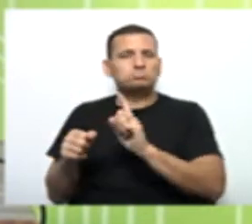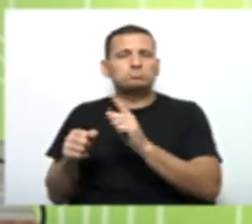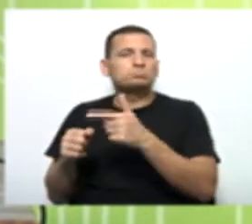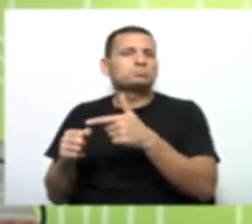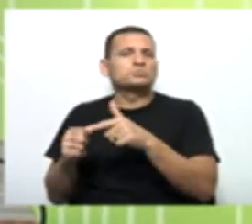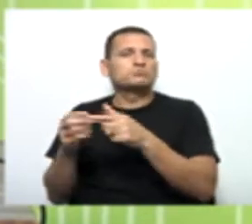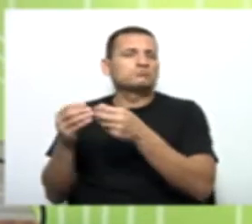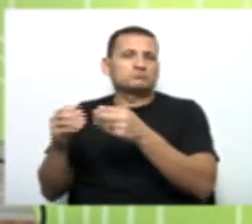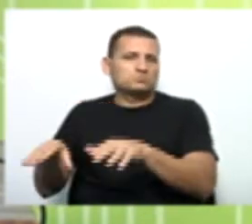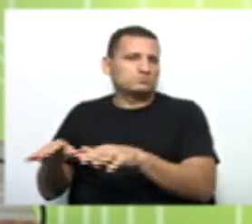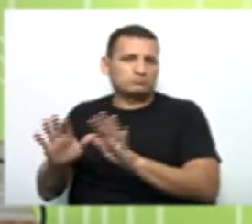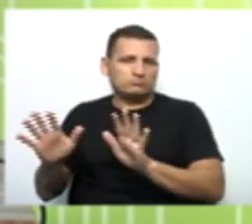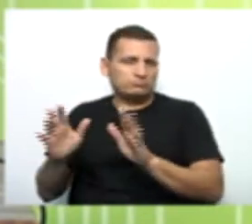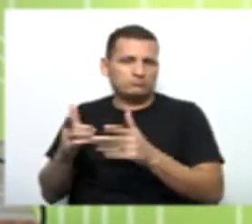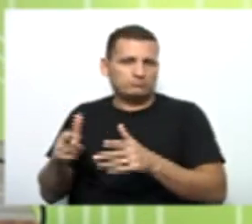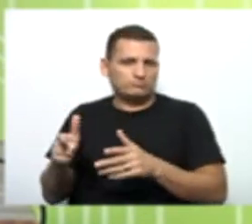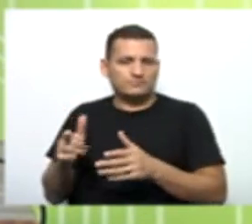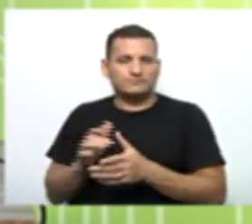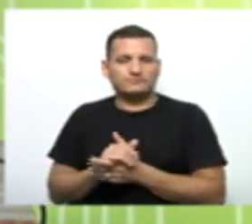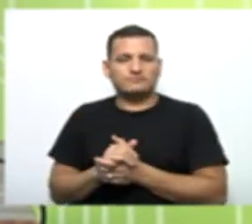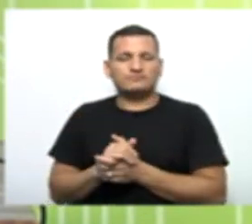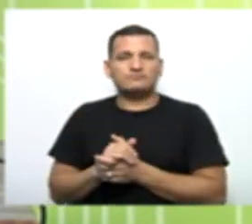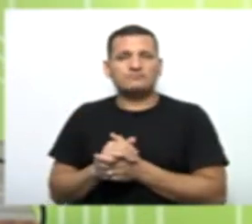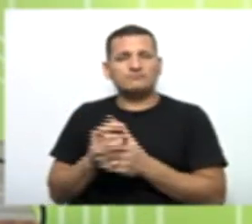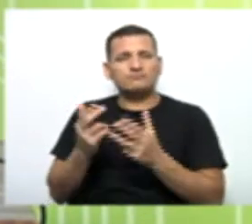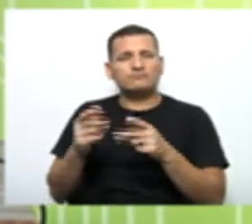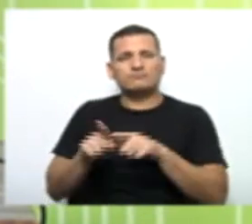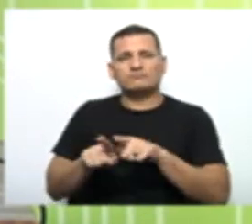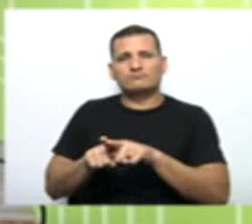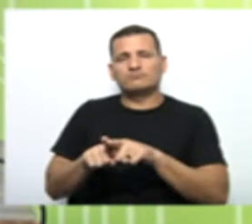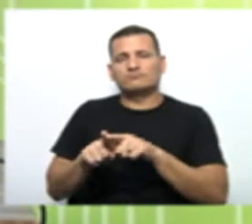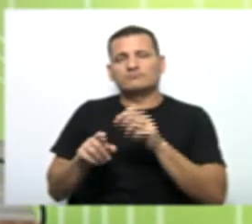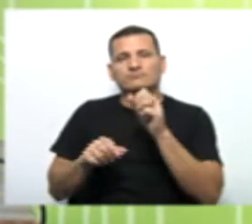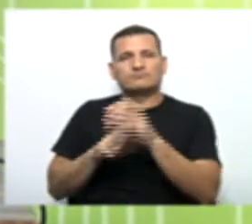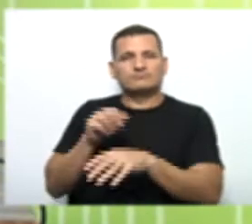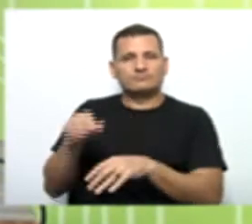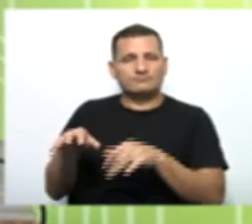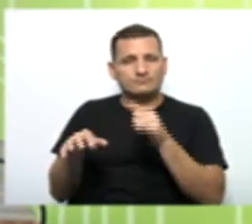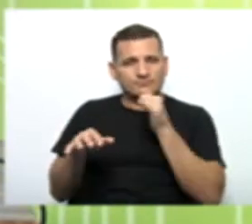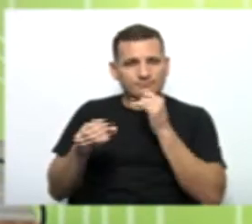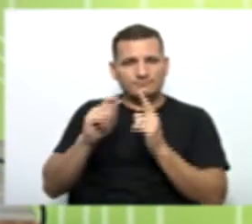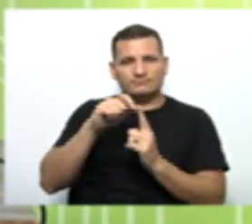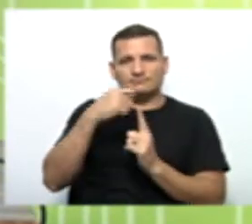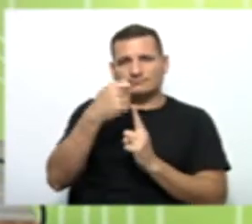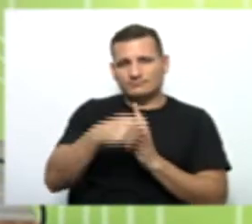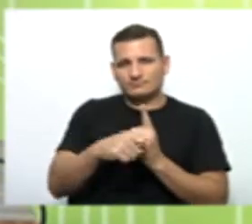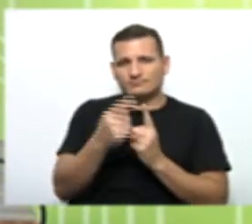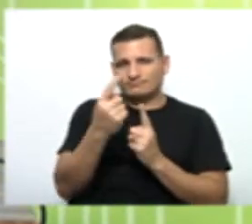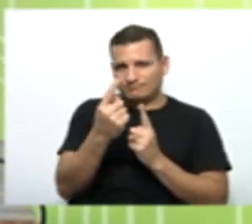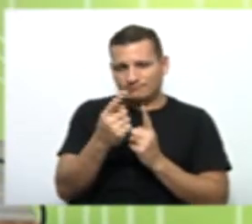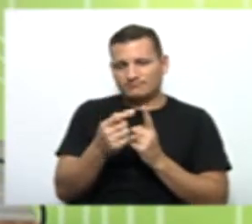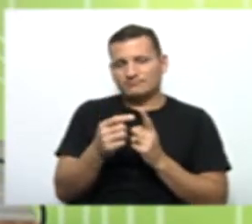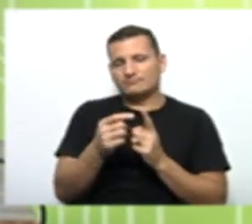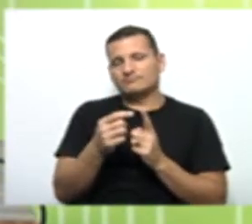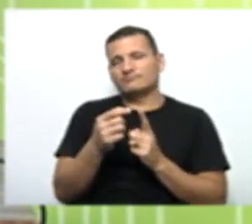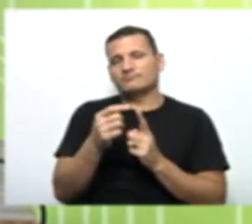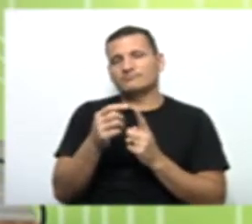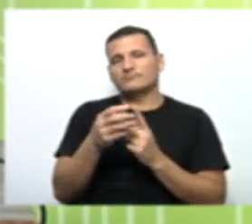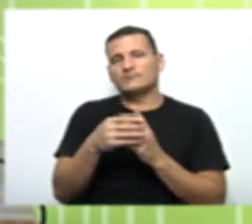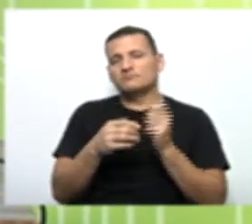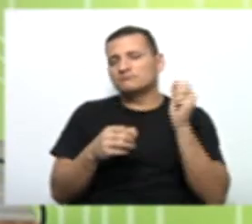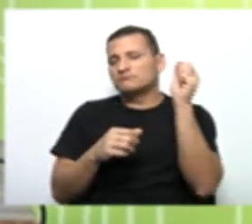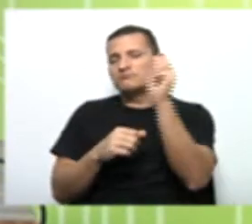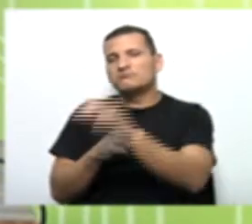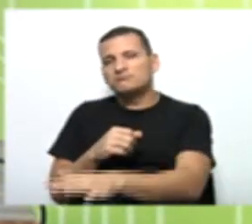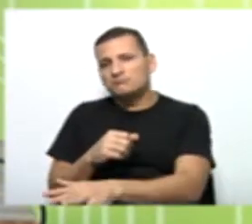degradação ambiental. A mesma coisa dos dejetos. Você comer uma banana e jogar em uma floresta, a casca, não